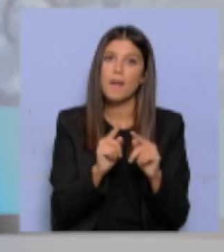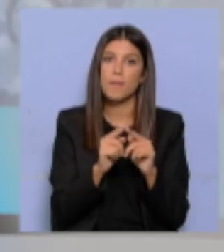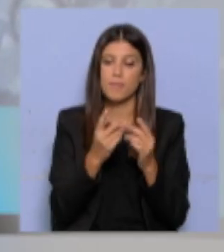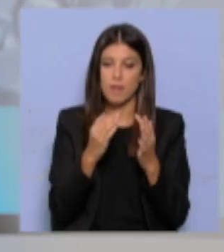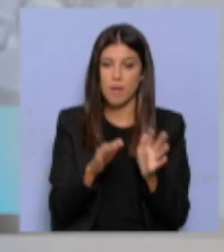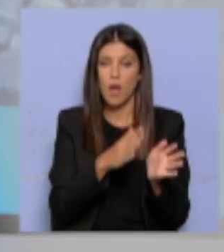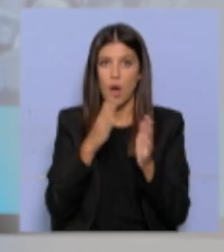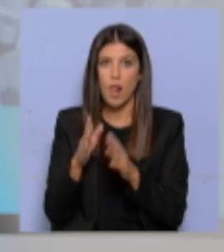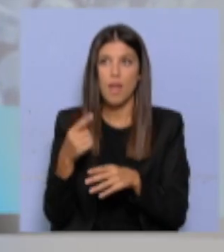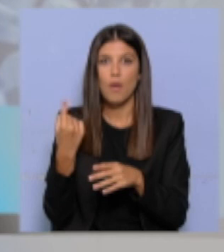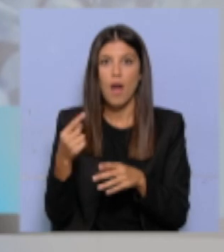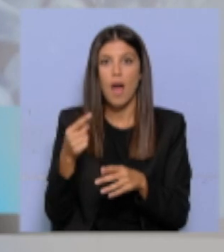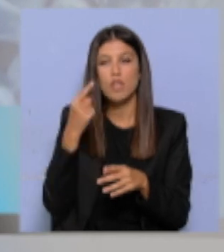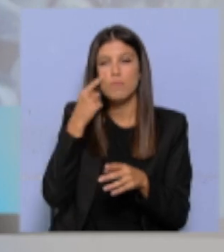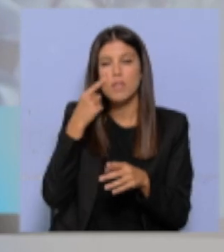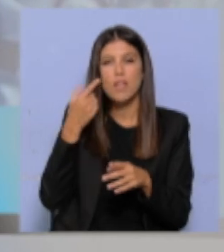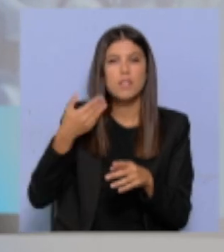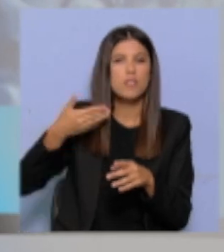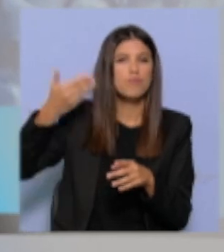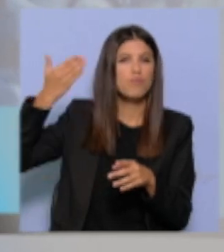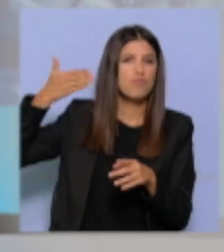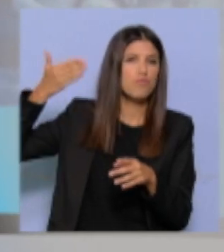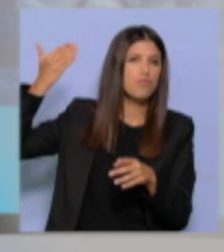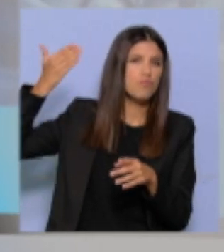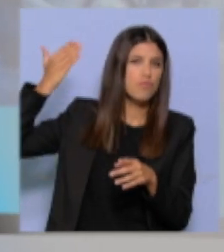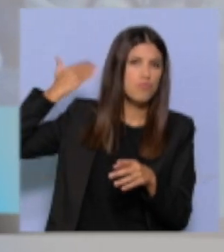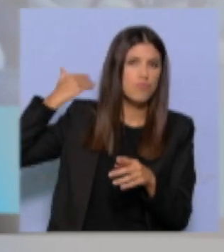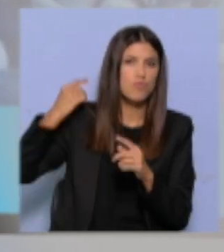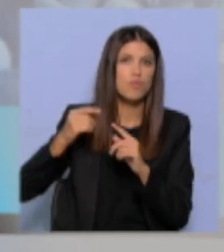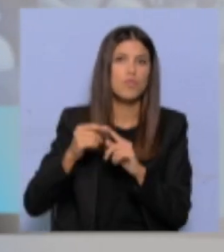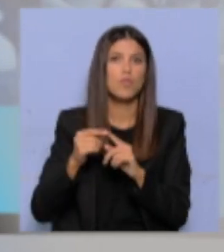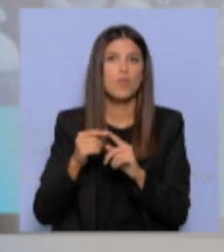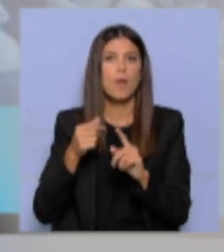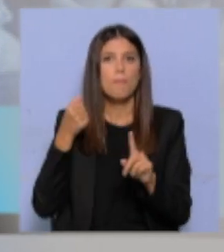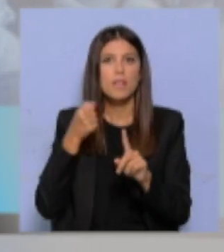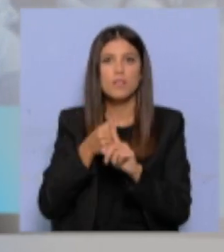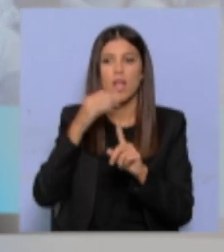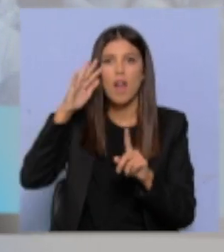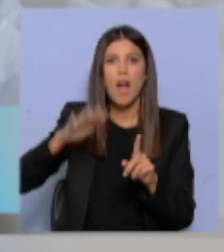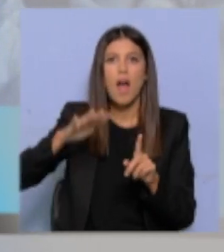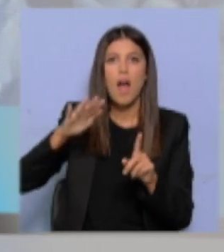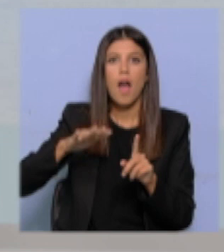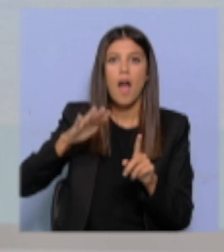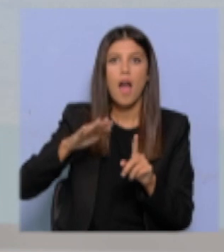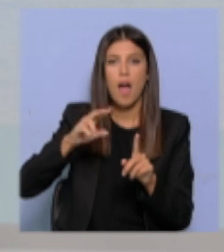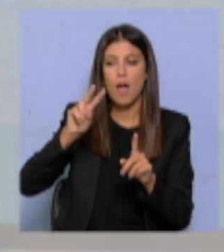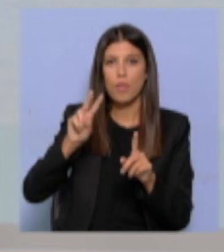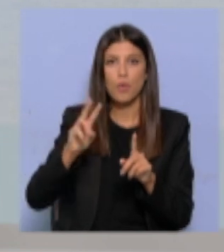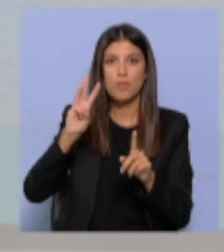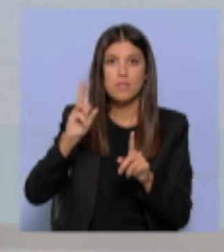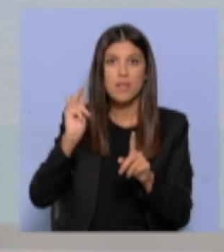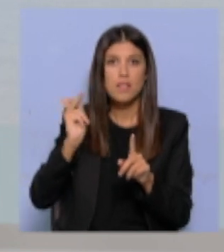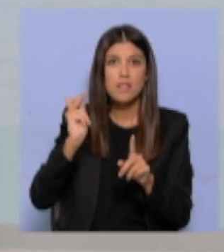mais dilatadas no tempo de leigos missionários que estão 1, 2, 3 anos, não é? Exatamente, e